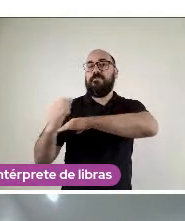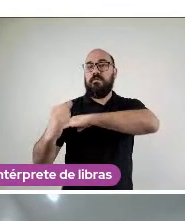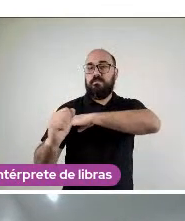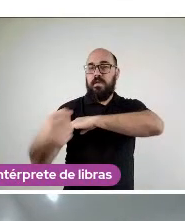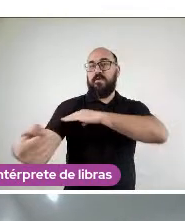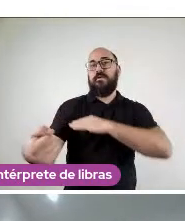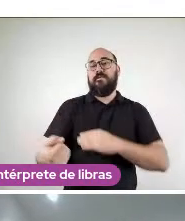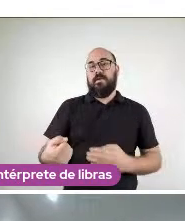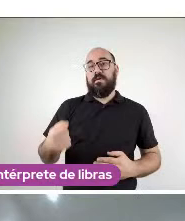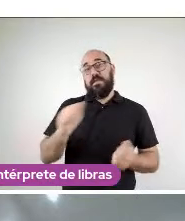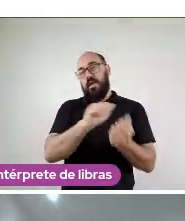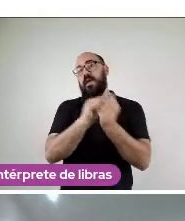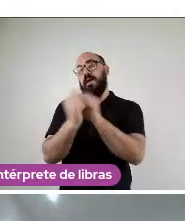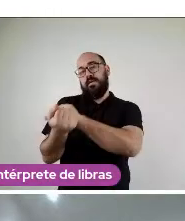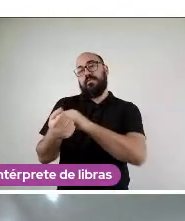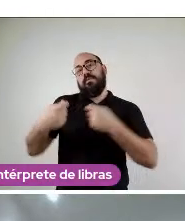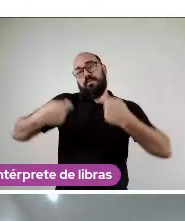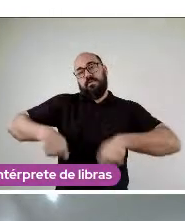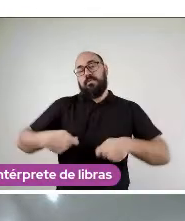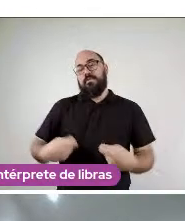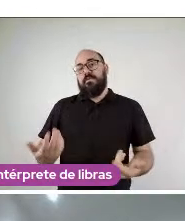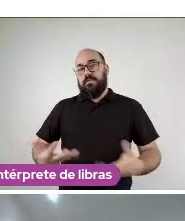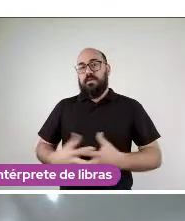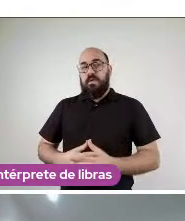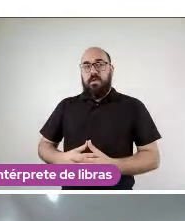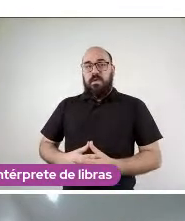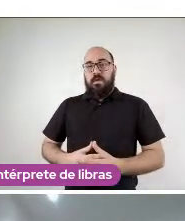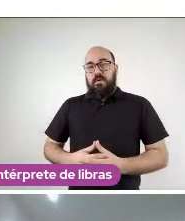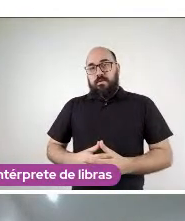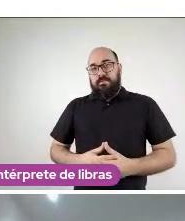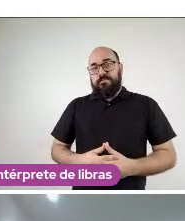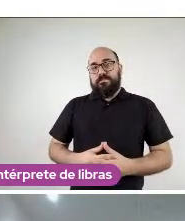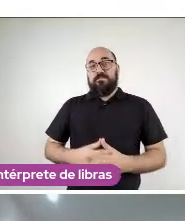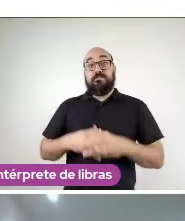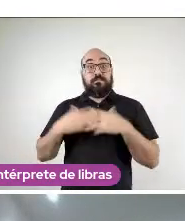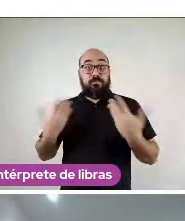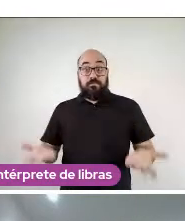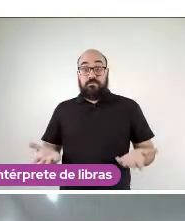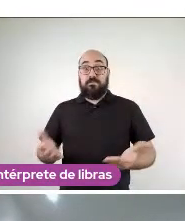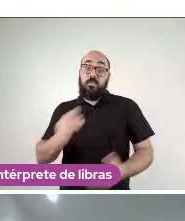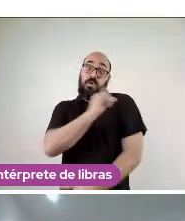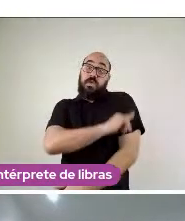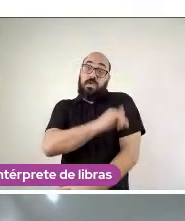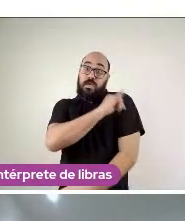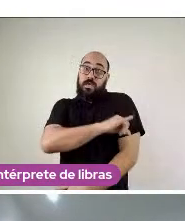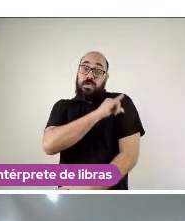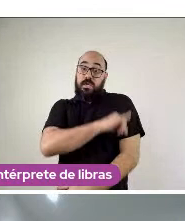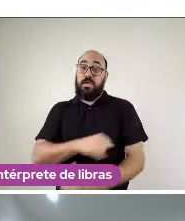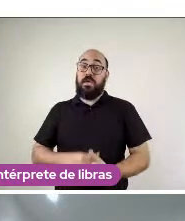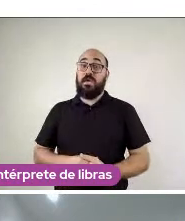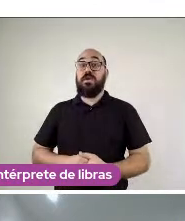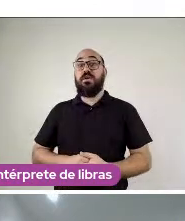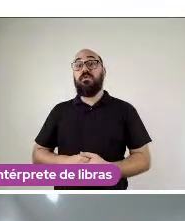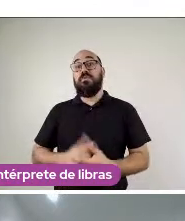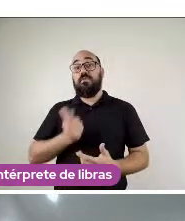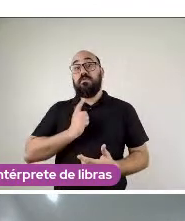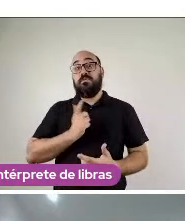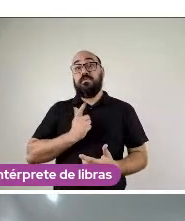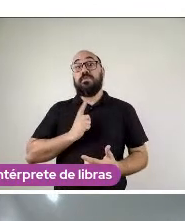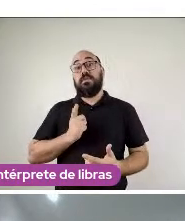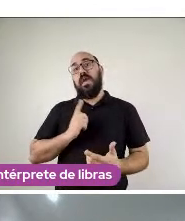de adaptação e mitigação. Então, a cidade do Rio de Janeiro, ela se integra também na Agenda